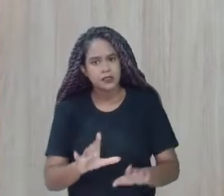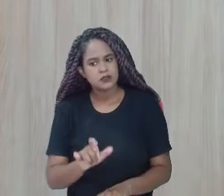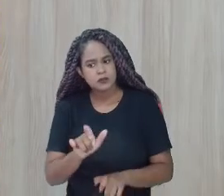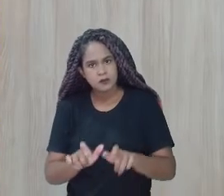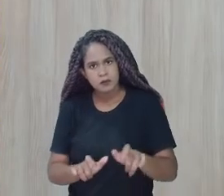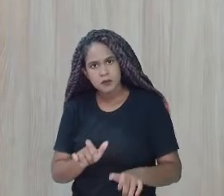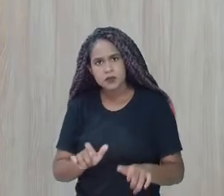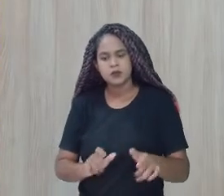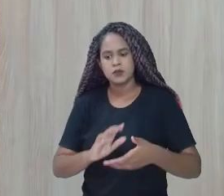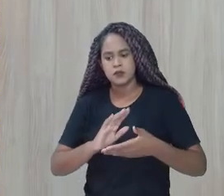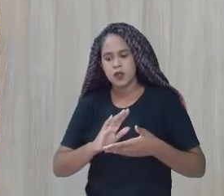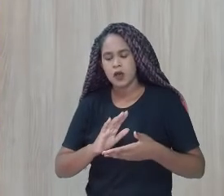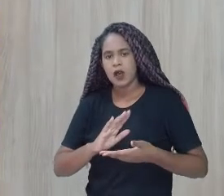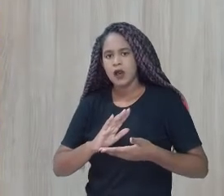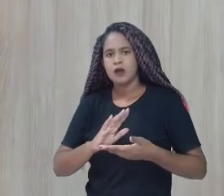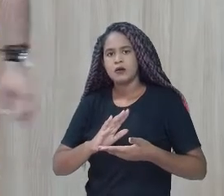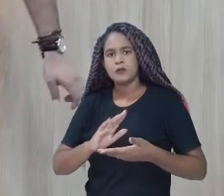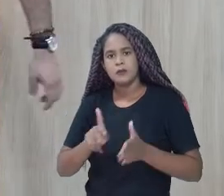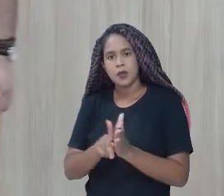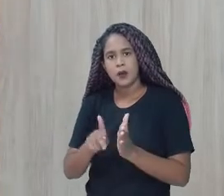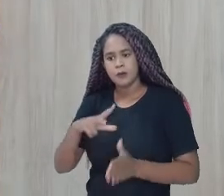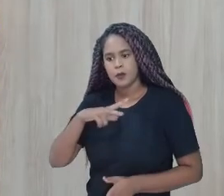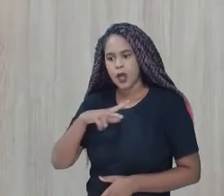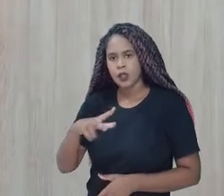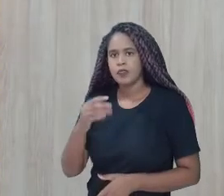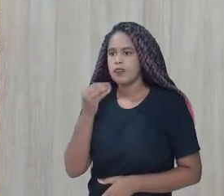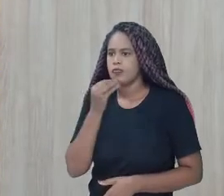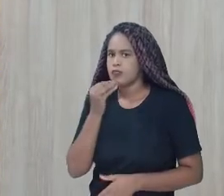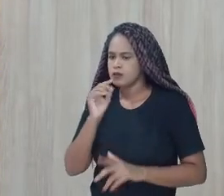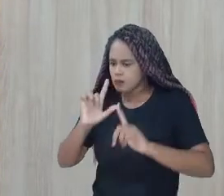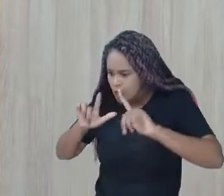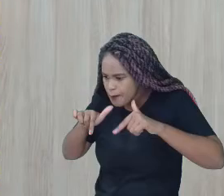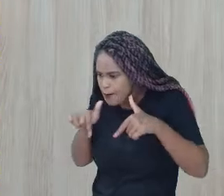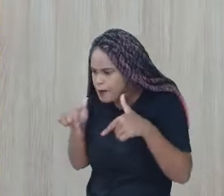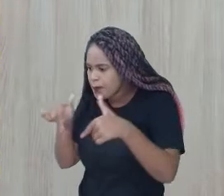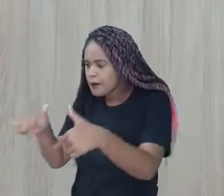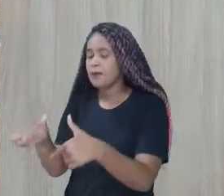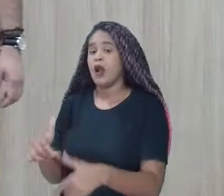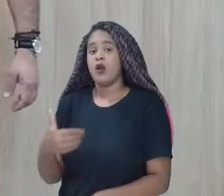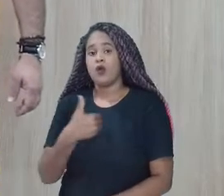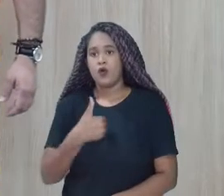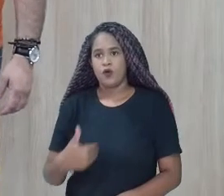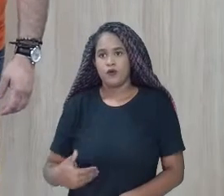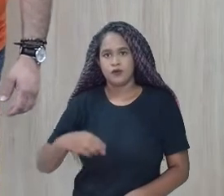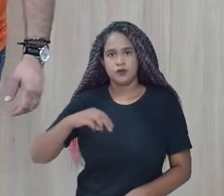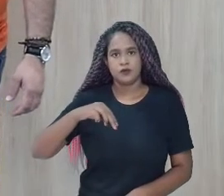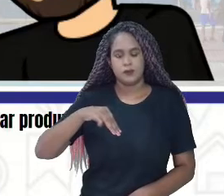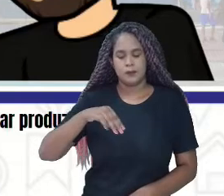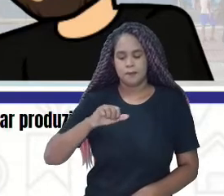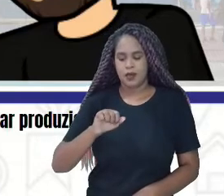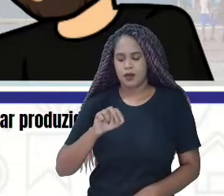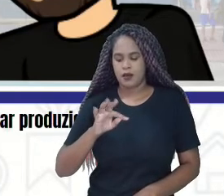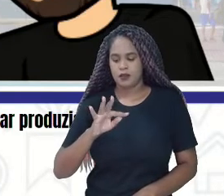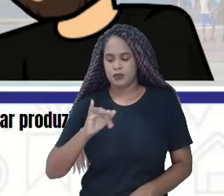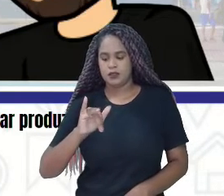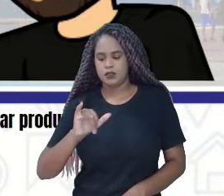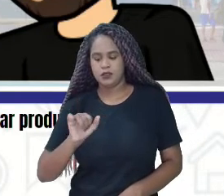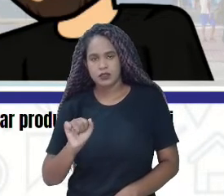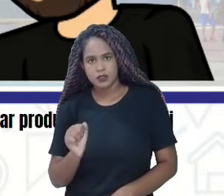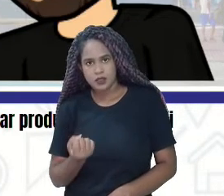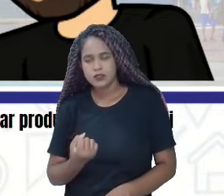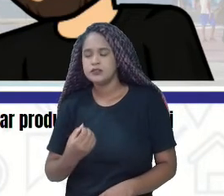né, portuguesa, inicialmente aí por meio do governador, né, Matias de Albuquerque, e